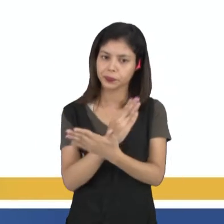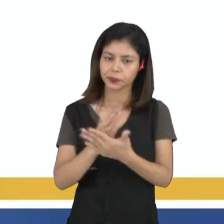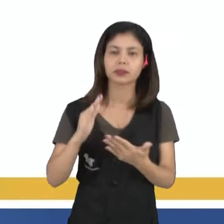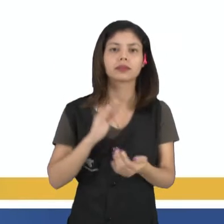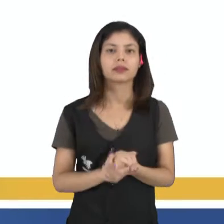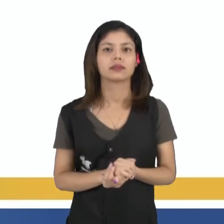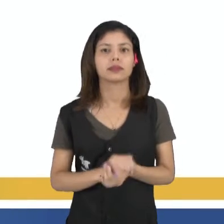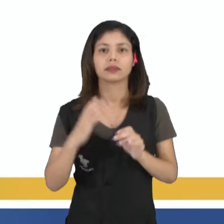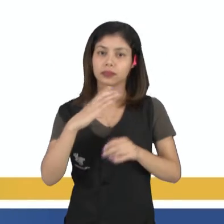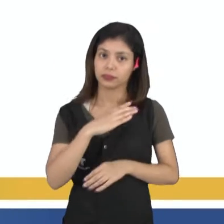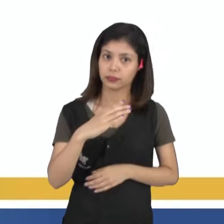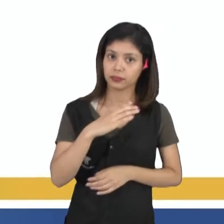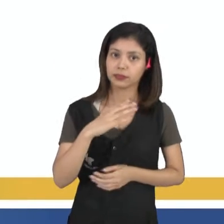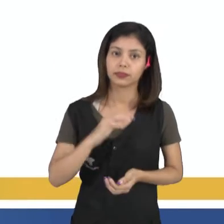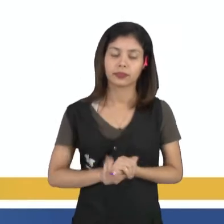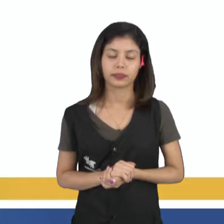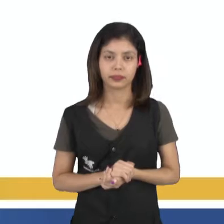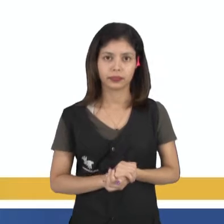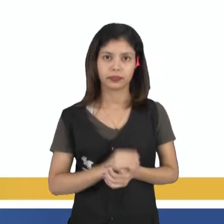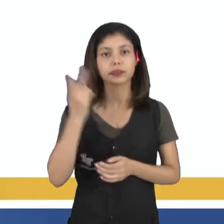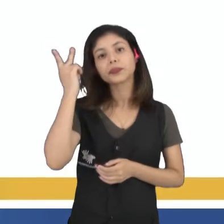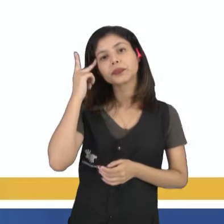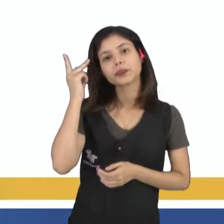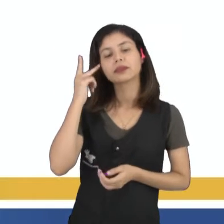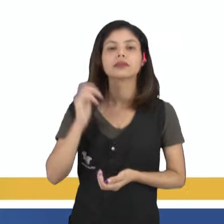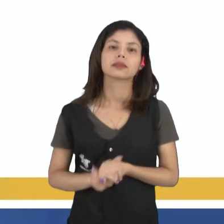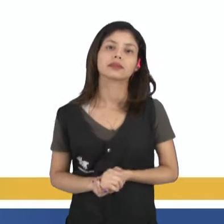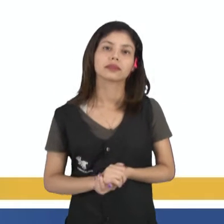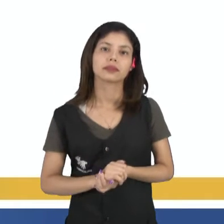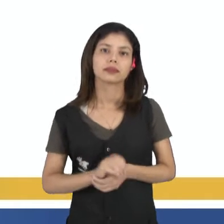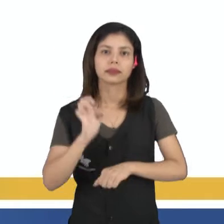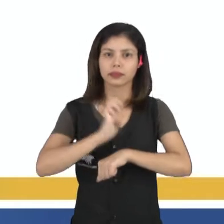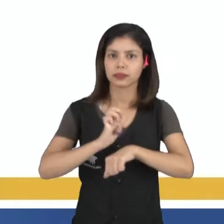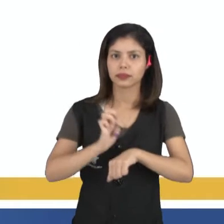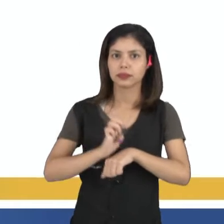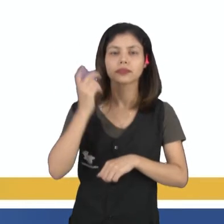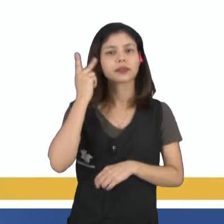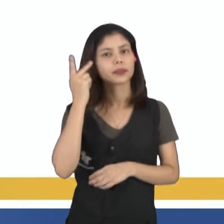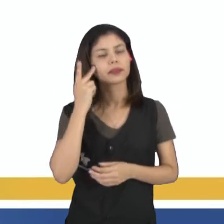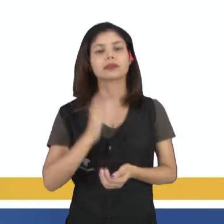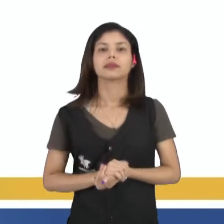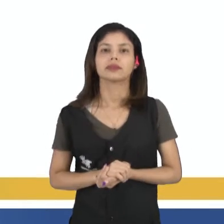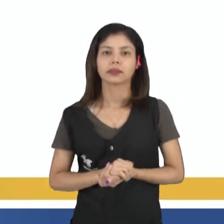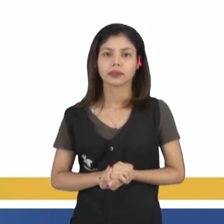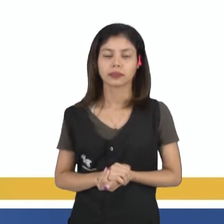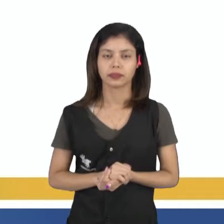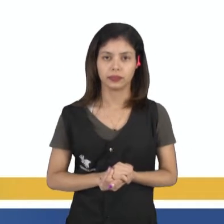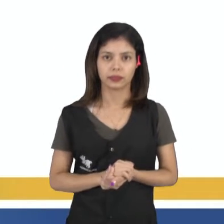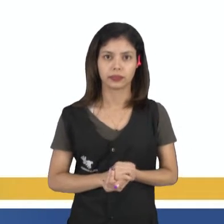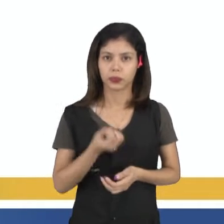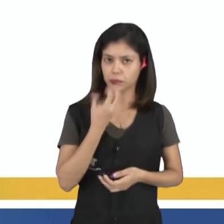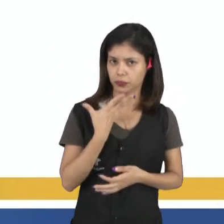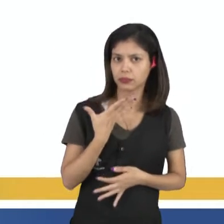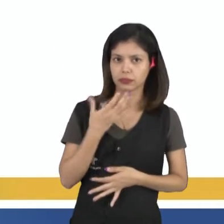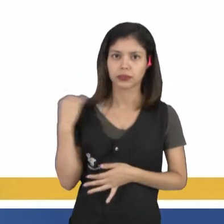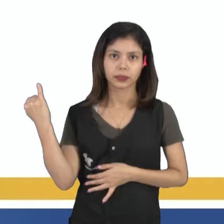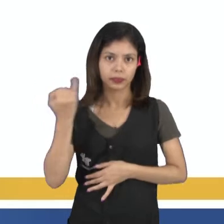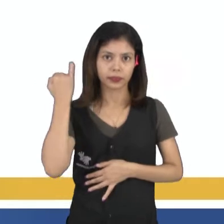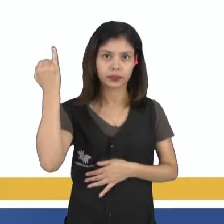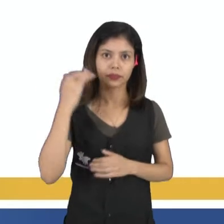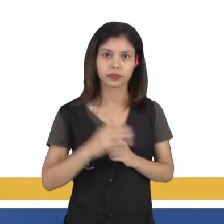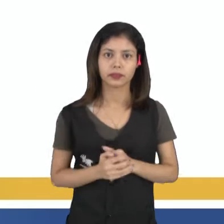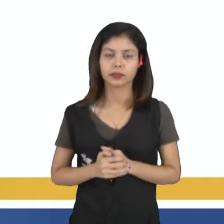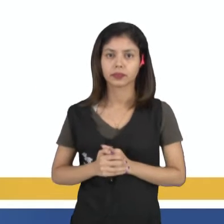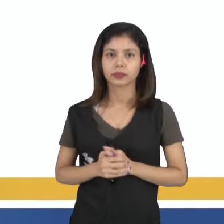cidades né algumas cidades de São Paulo do Estado de São Paulo Ribeirão Preto e outras cidades que vão ser bem a